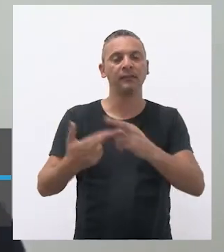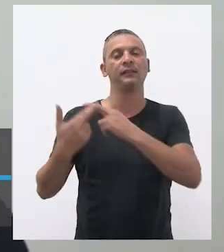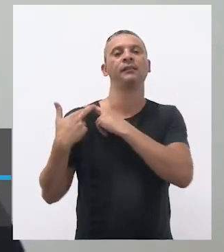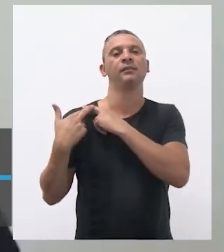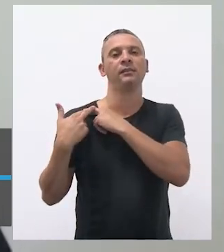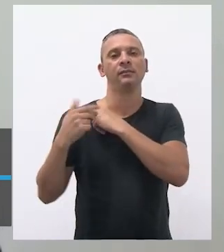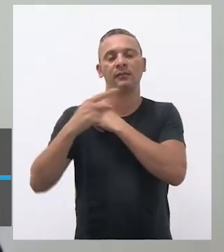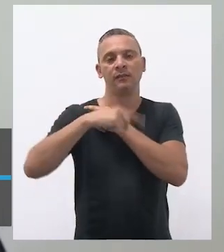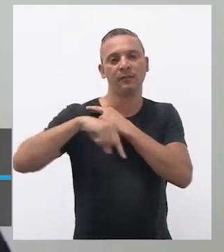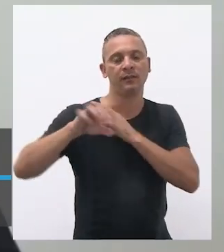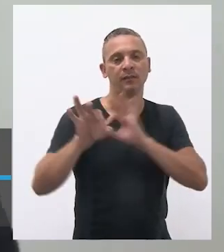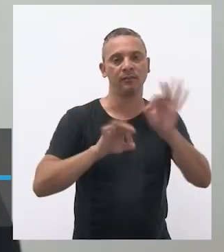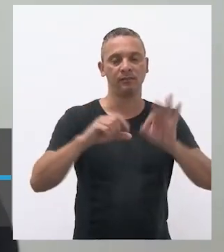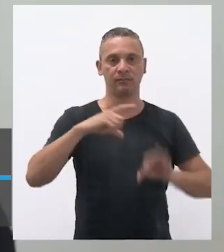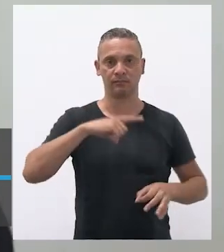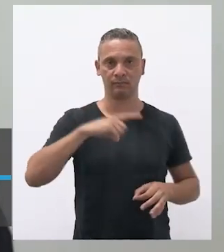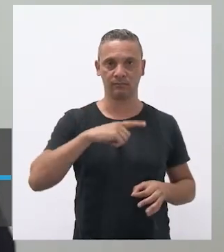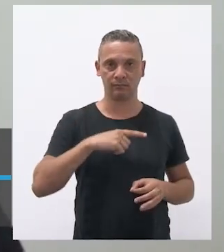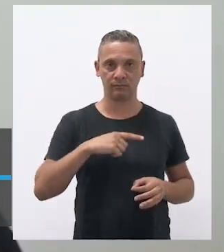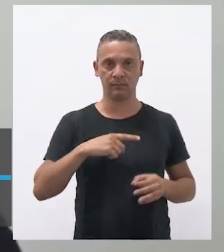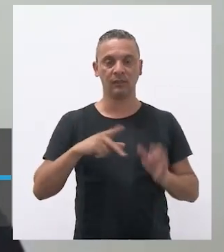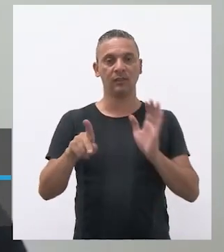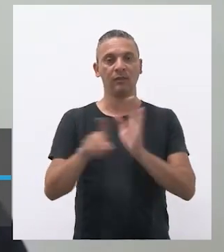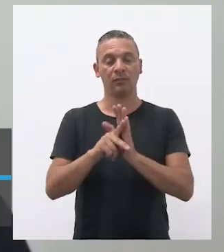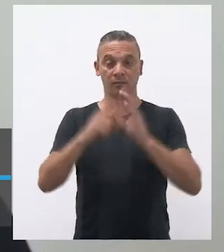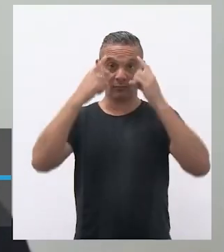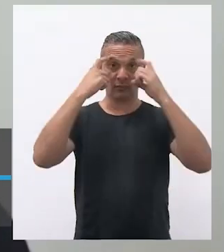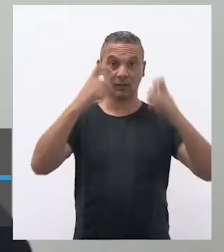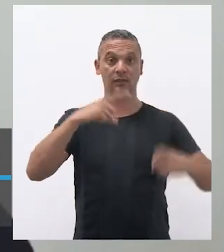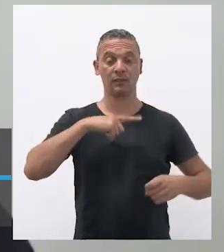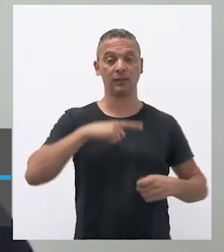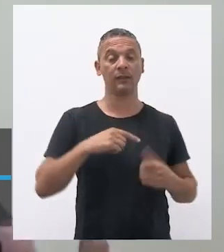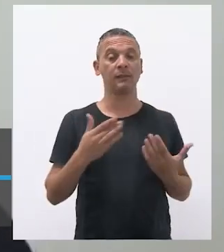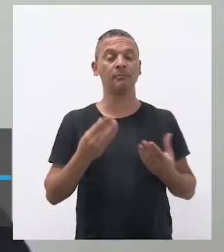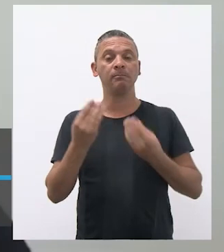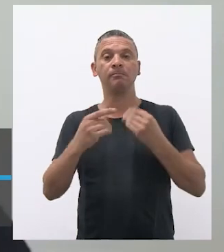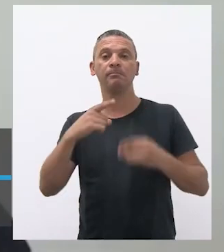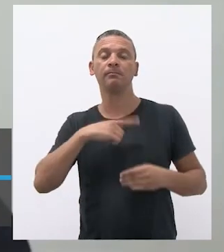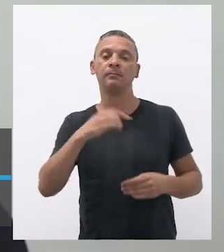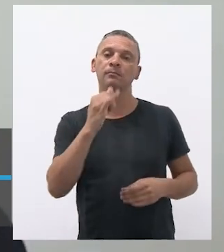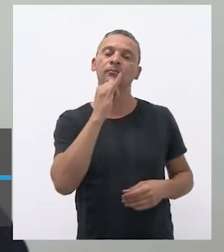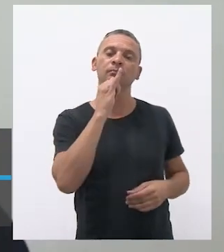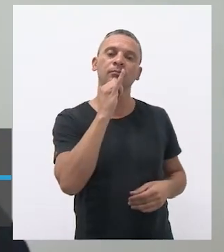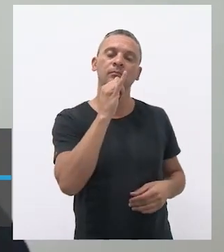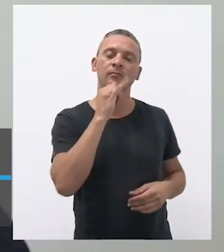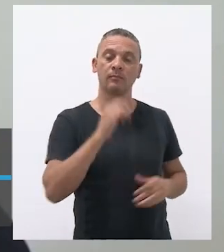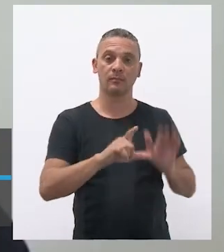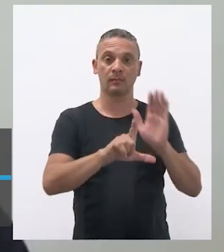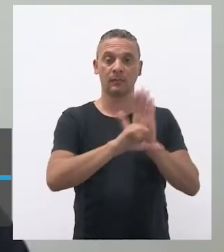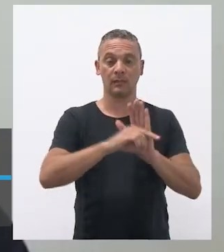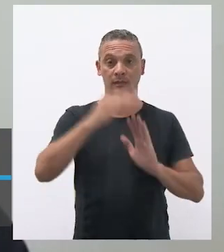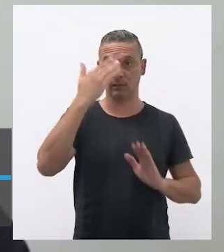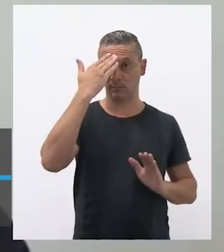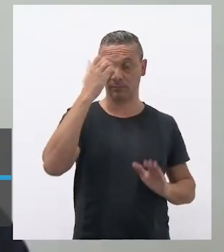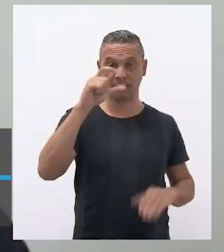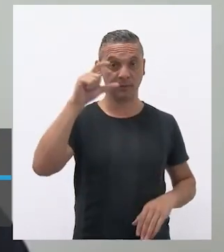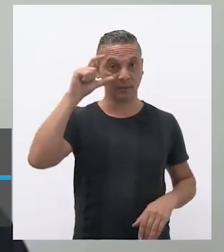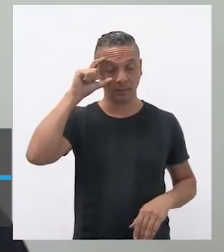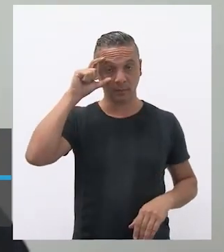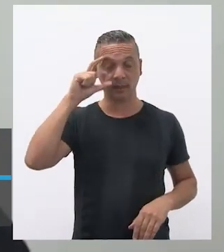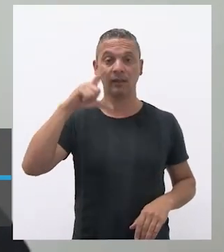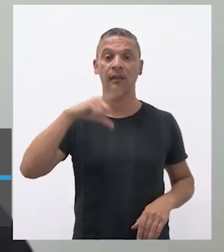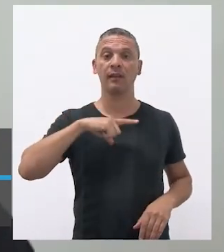de 2019, né, 61% das mulheres que noticiam a violência, que são expostas, noticiam